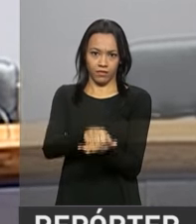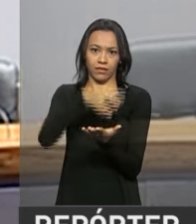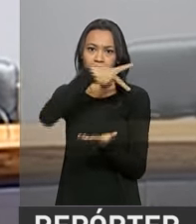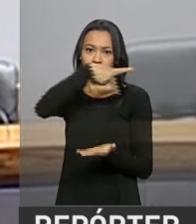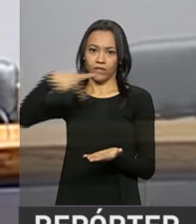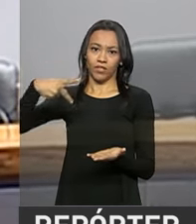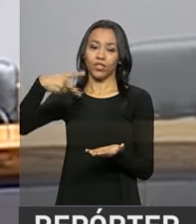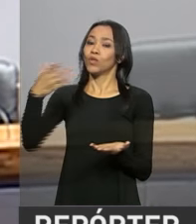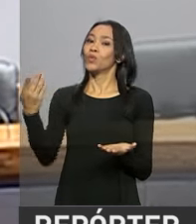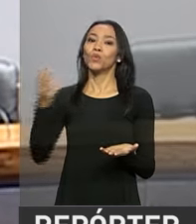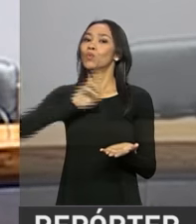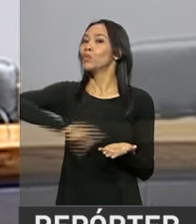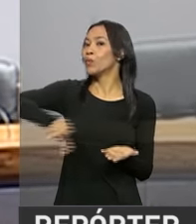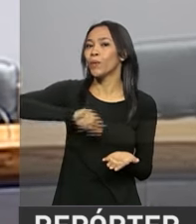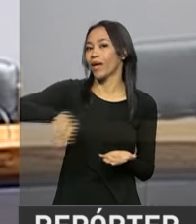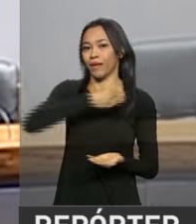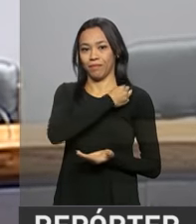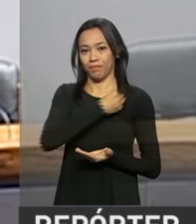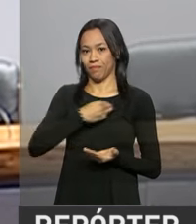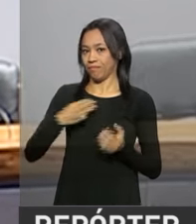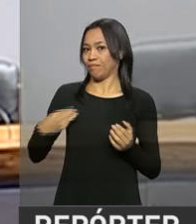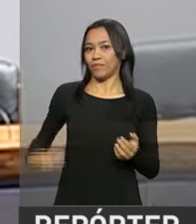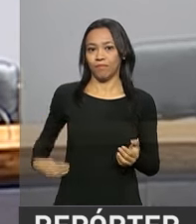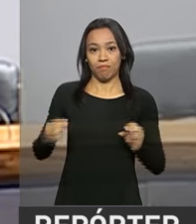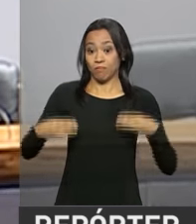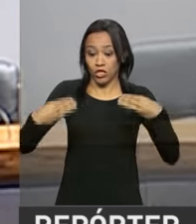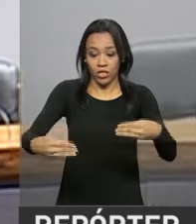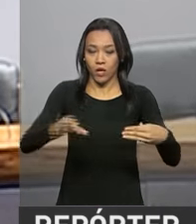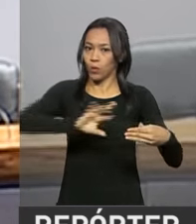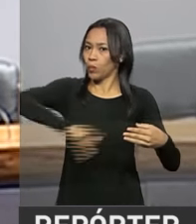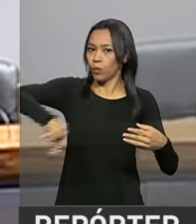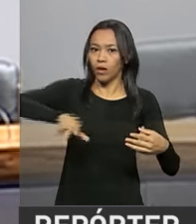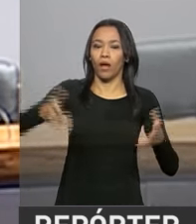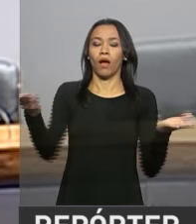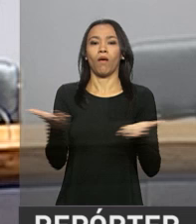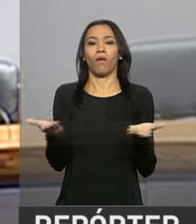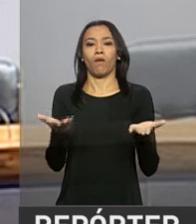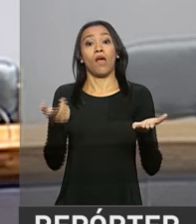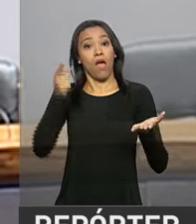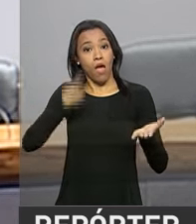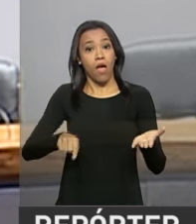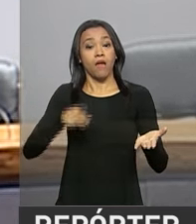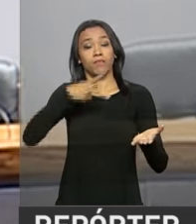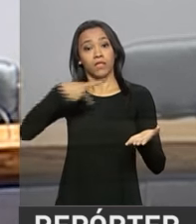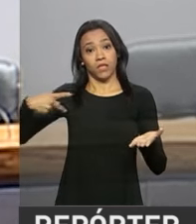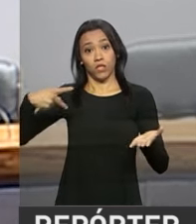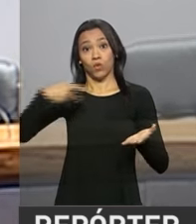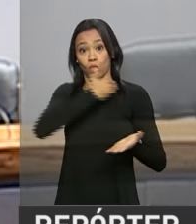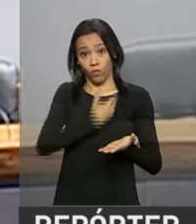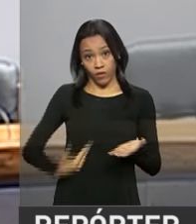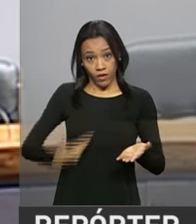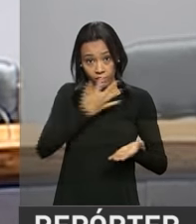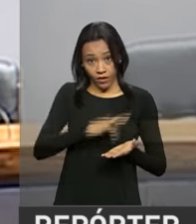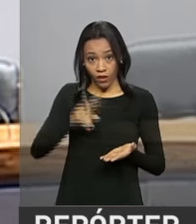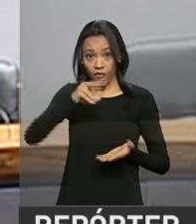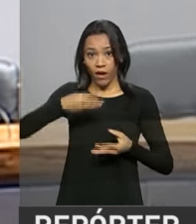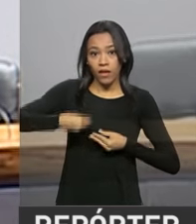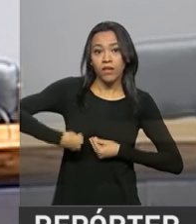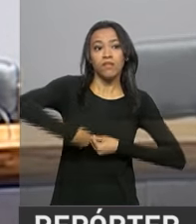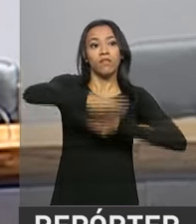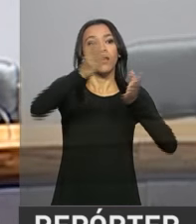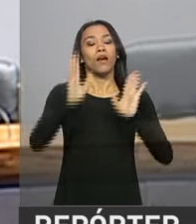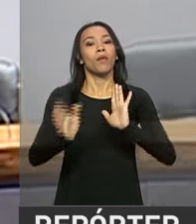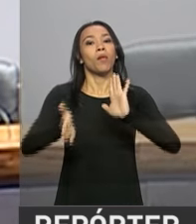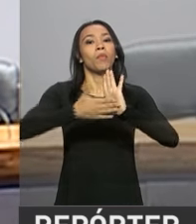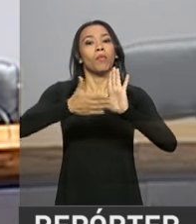perdeu status de ministério, o ministro Henrique Meirelles informou que o governo federal vai enviar ao Congresso Nacional uma proposta